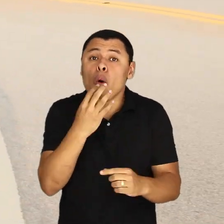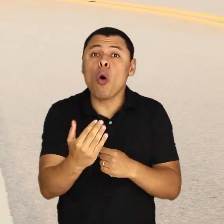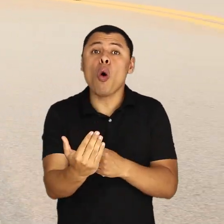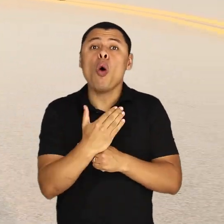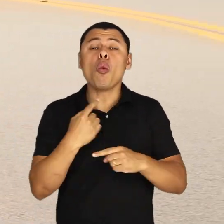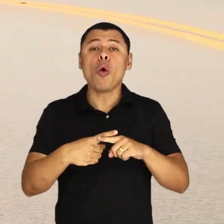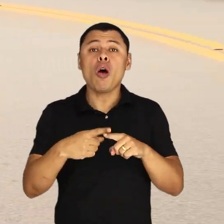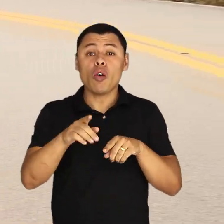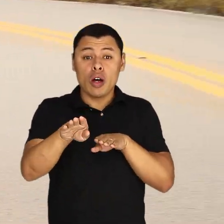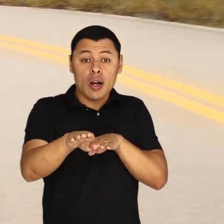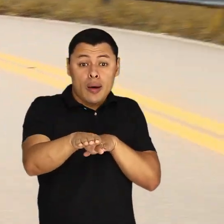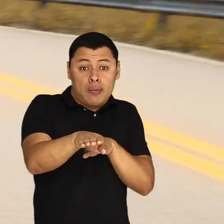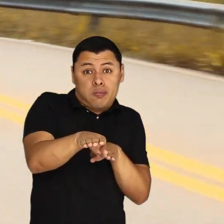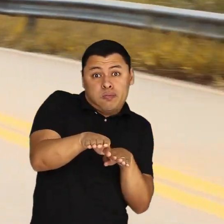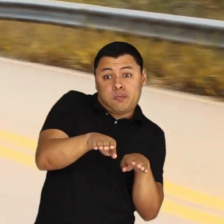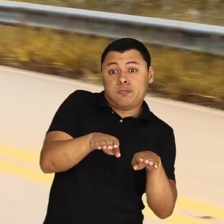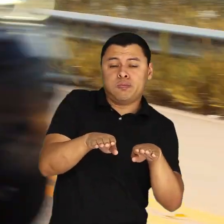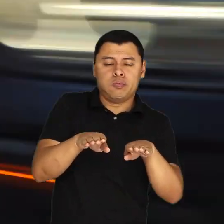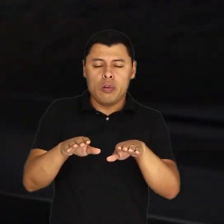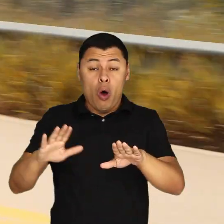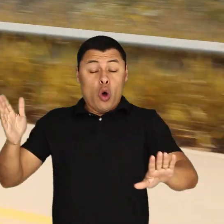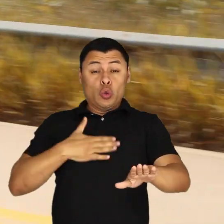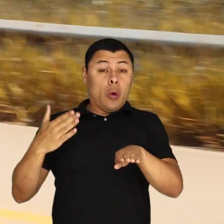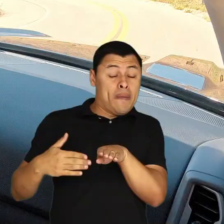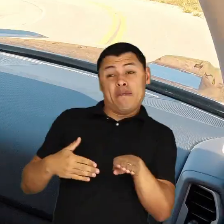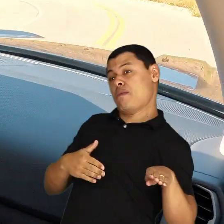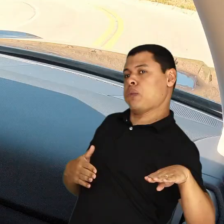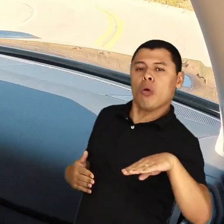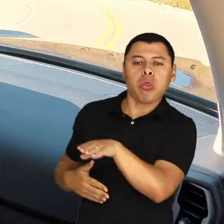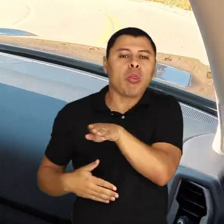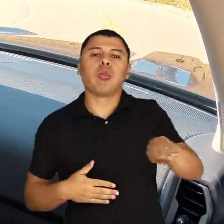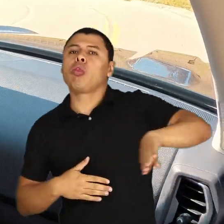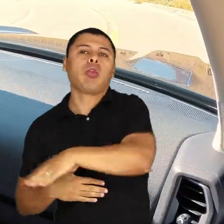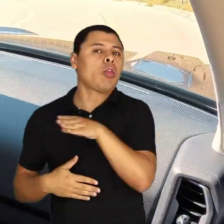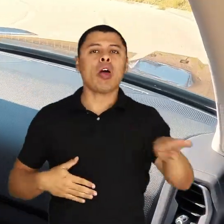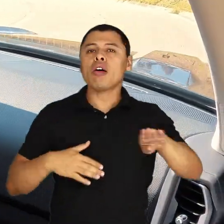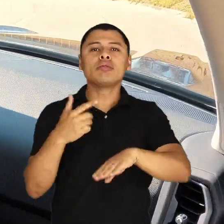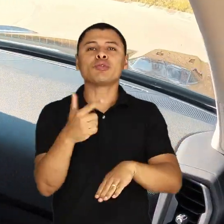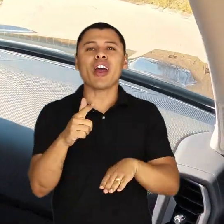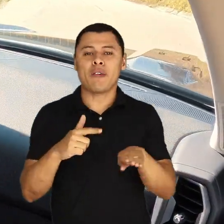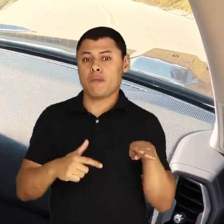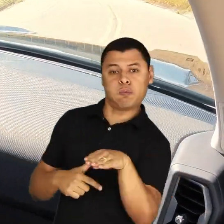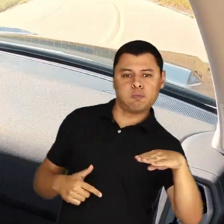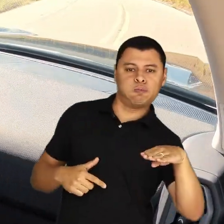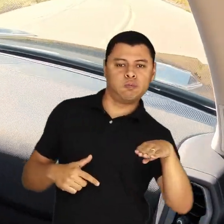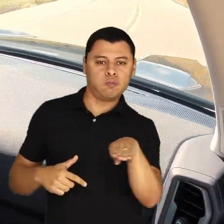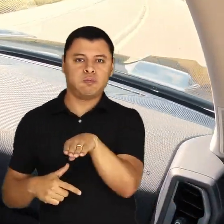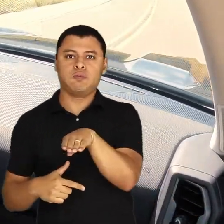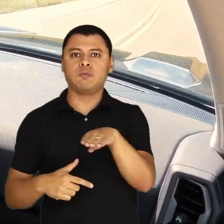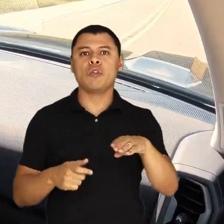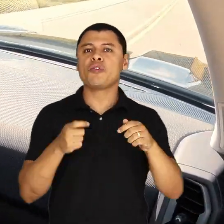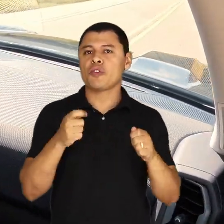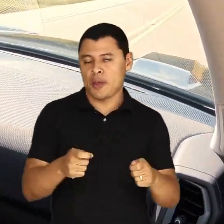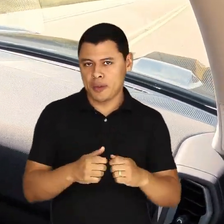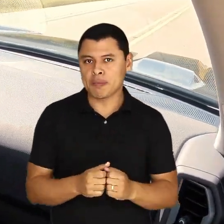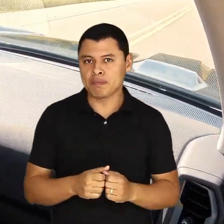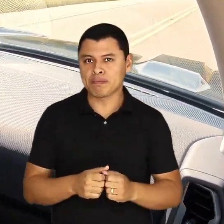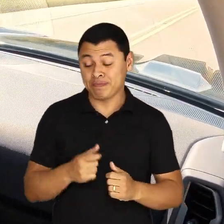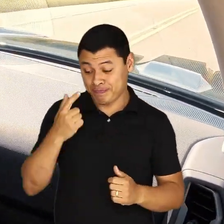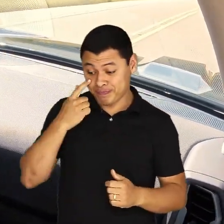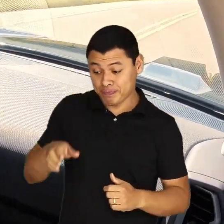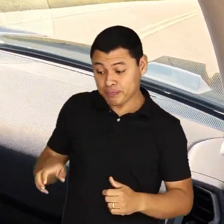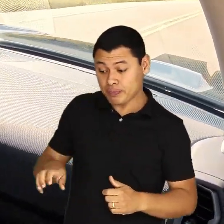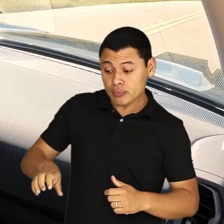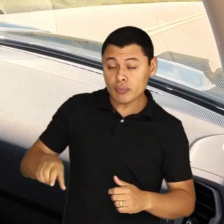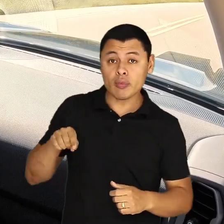pessoal. Isso aqui é muito útil também para situações que você precisa fazer um desvio de emergência, você tem um controle dinâmico muito melhor, né? Agora, vou jogar aqui